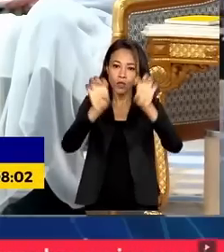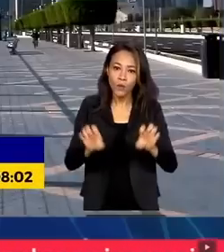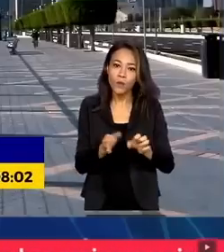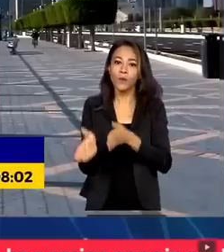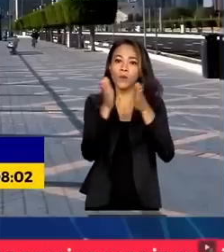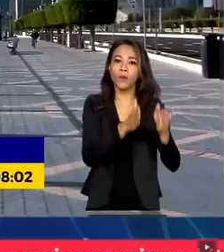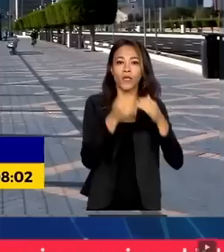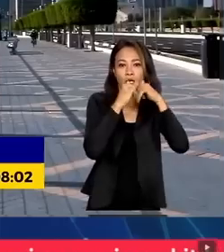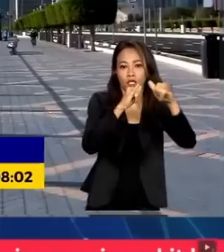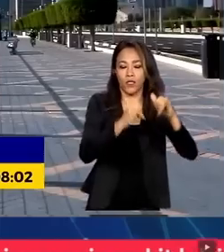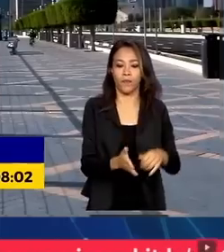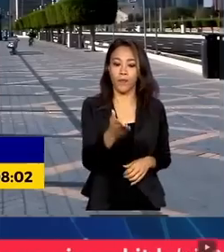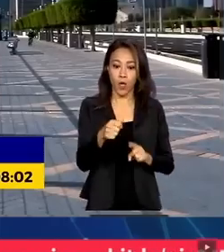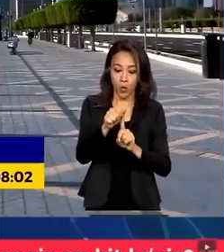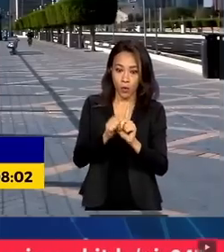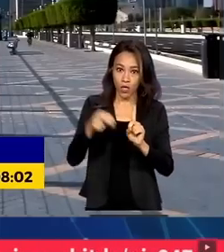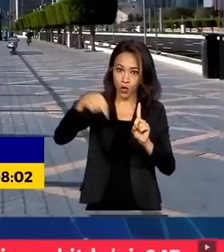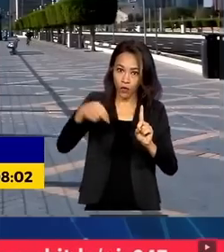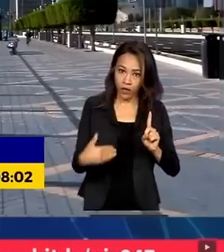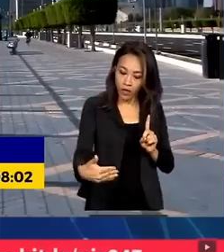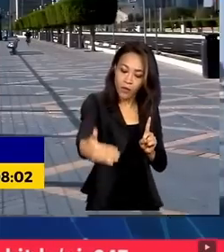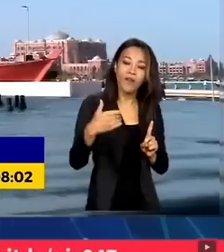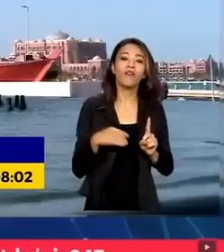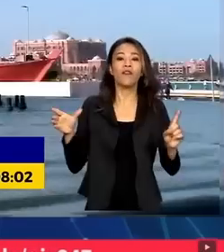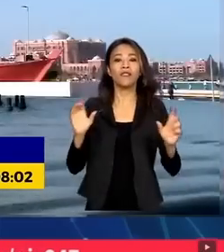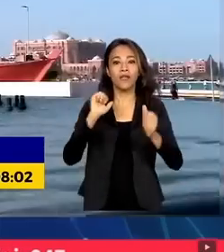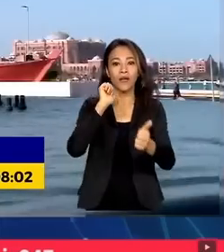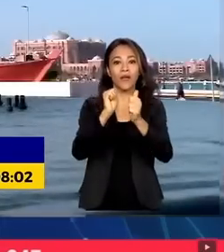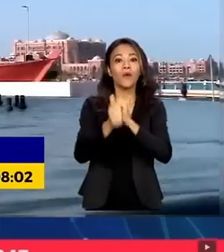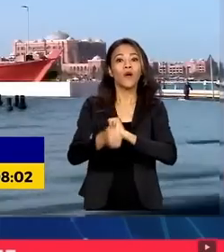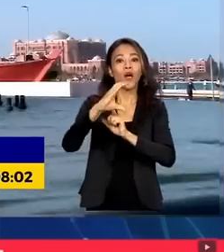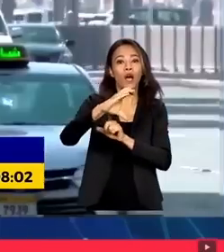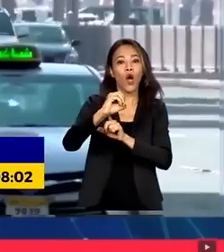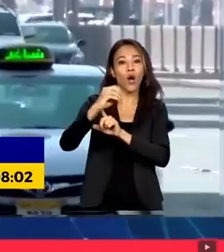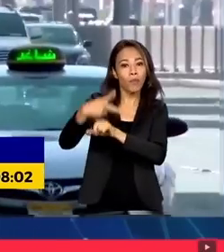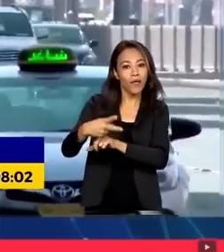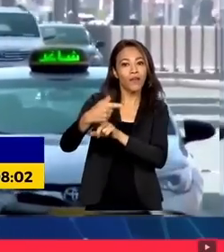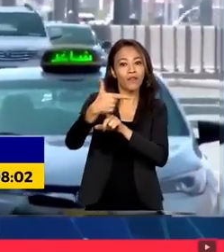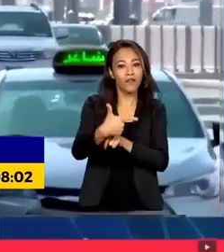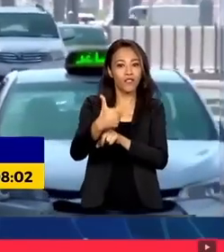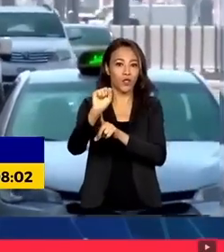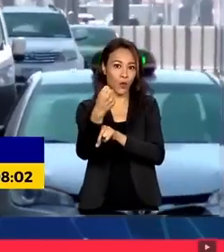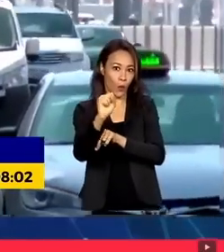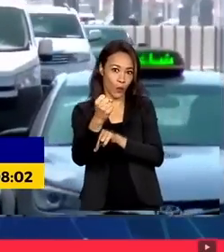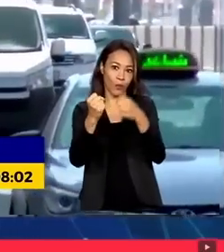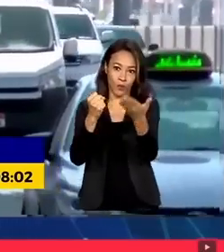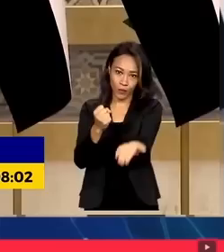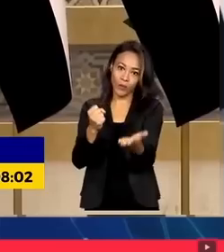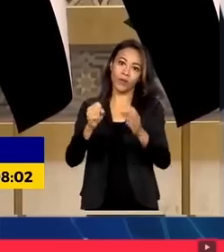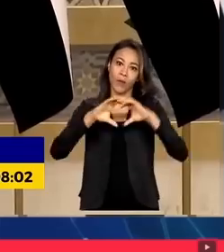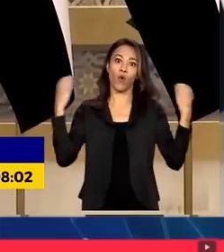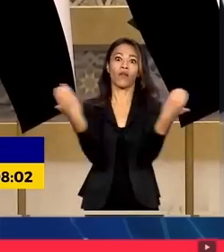energia. Em novembro, os Emirados vão sediar a COP28. Para quem vive de petróleo, a preocupação com o meio ambiente parece um